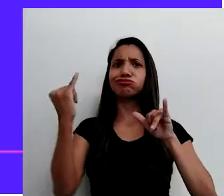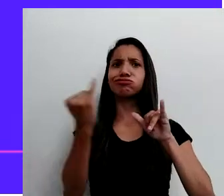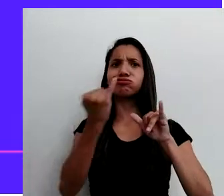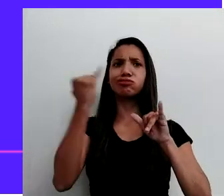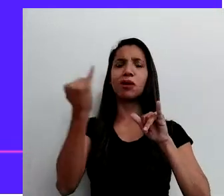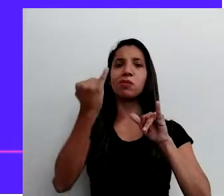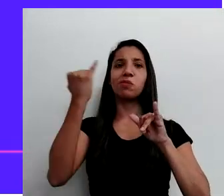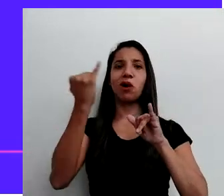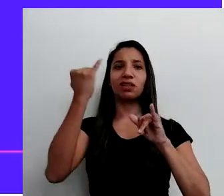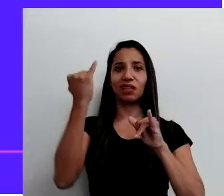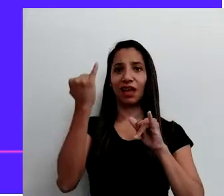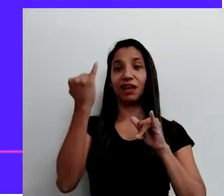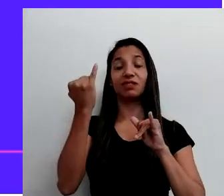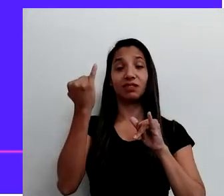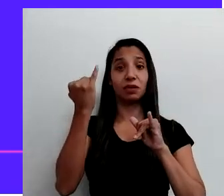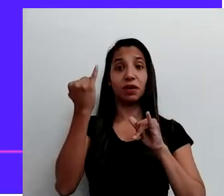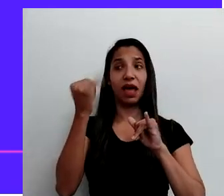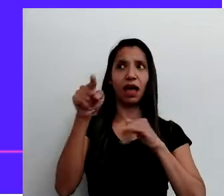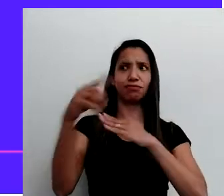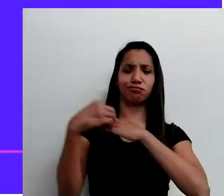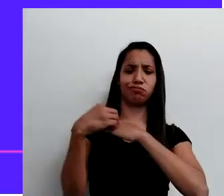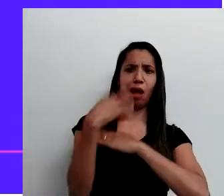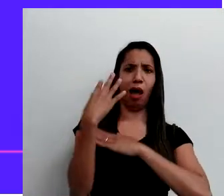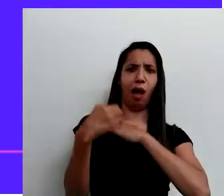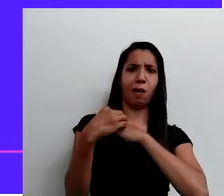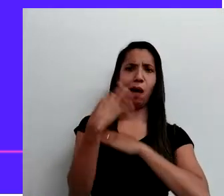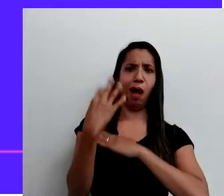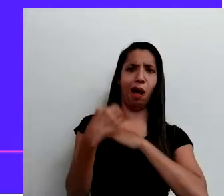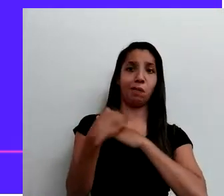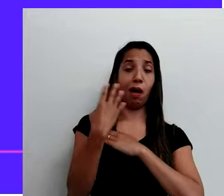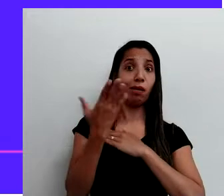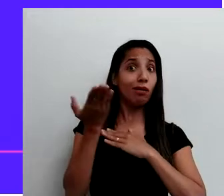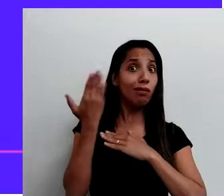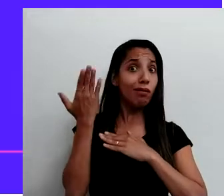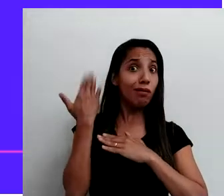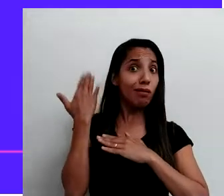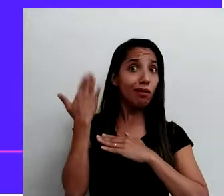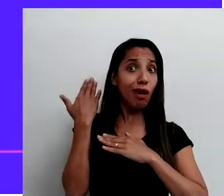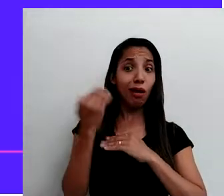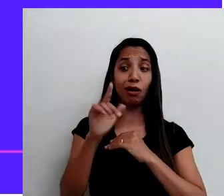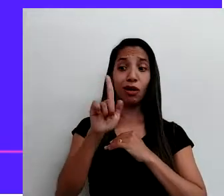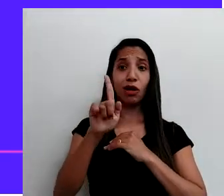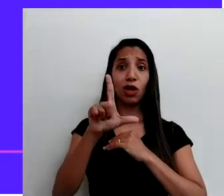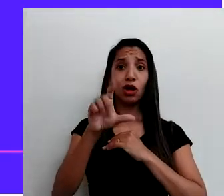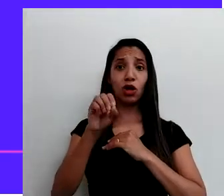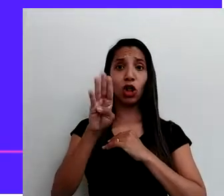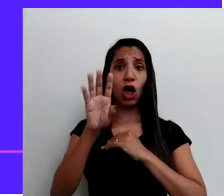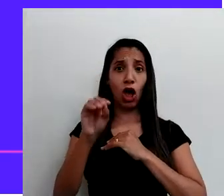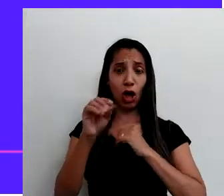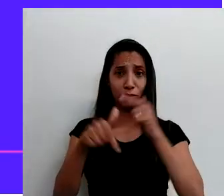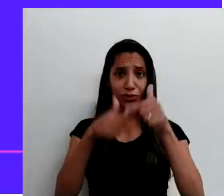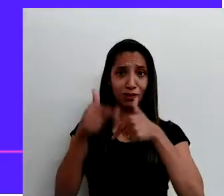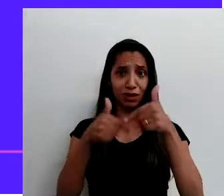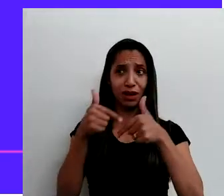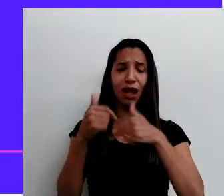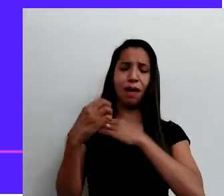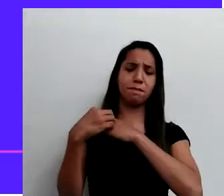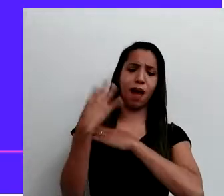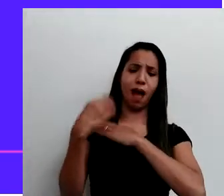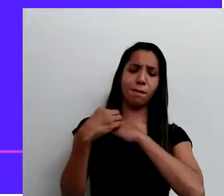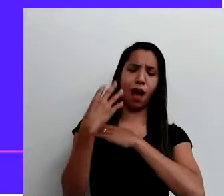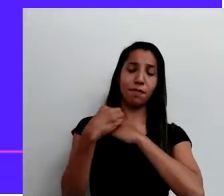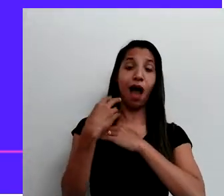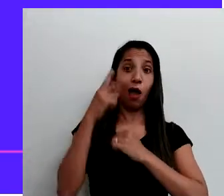minha carreira. Tem coisas que ela me falava lá atrás no Globo que eu lembro, minha cabecinha lembra até hoje. E olha que eu estou bem